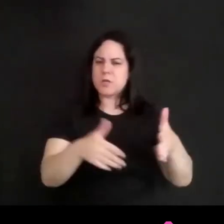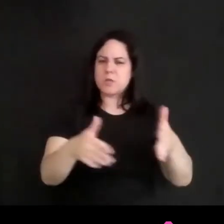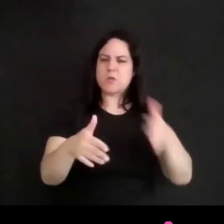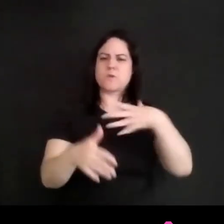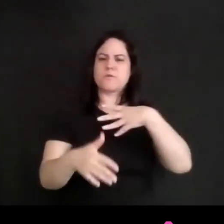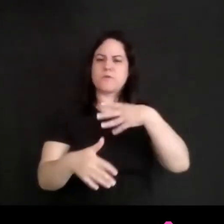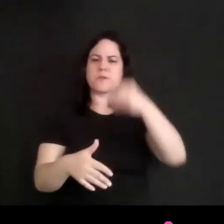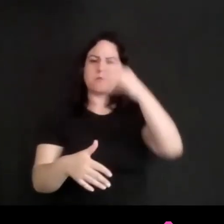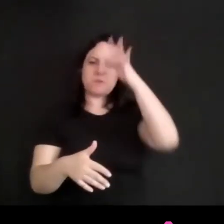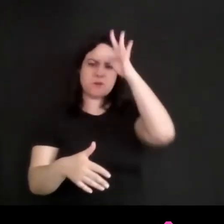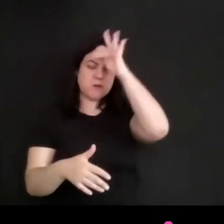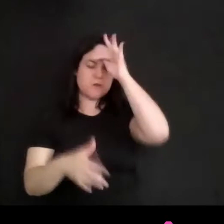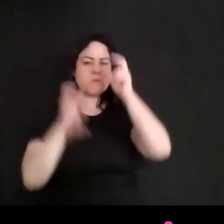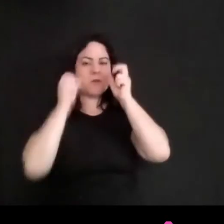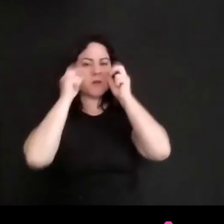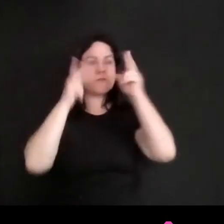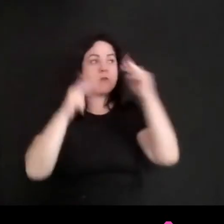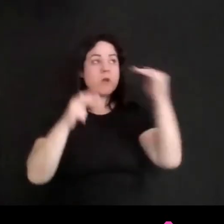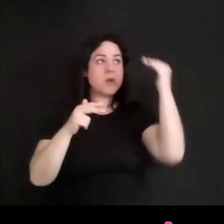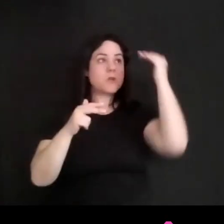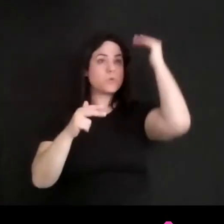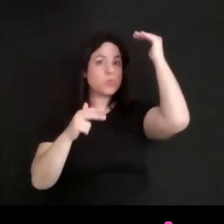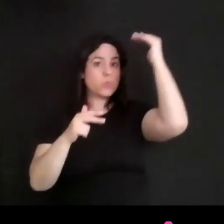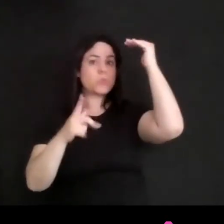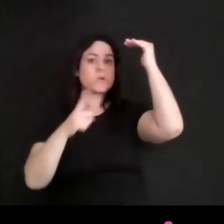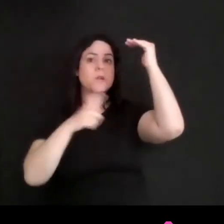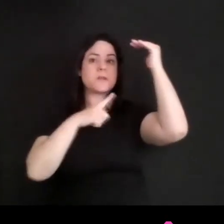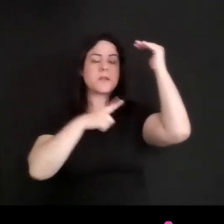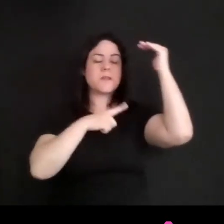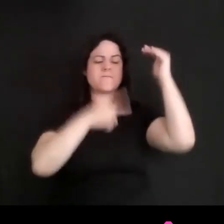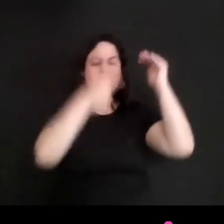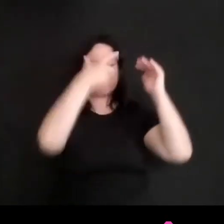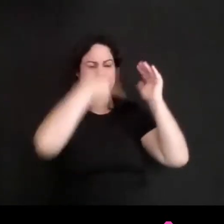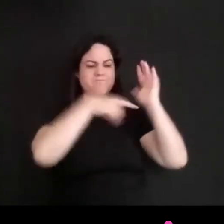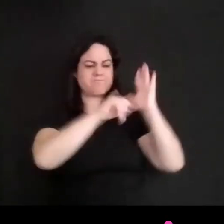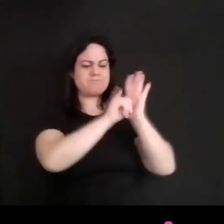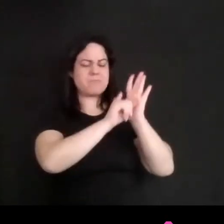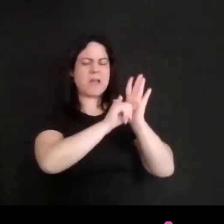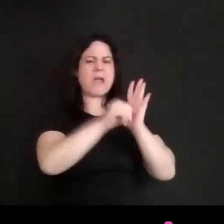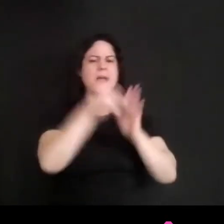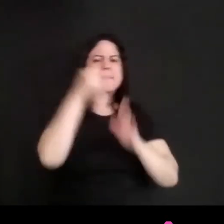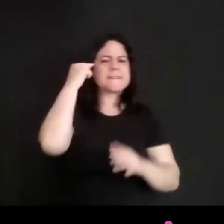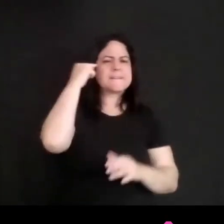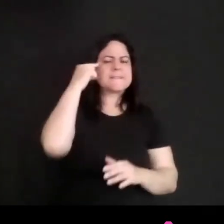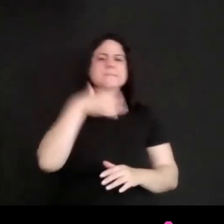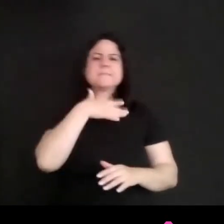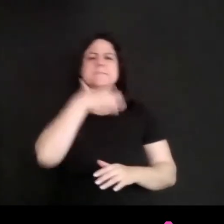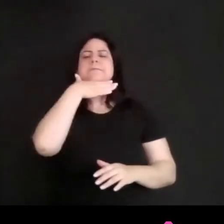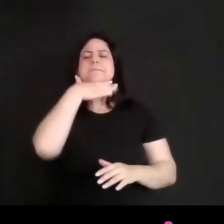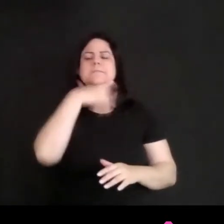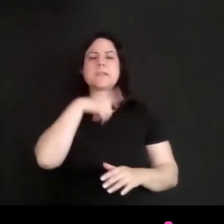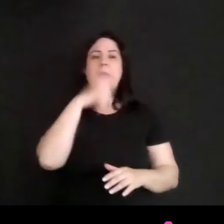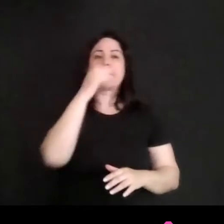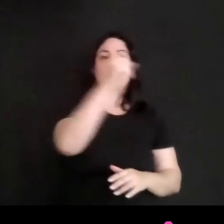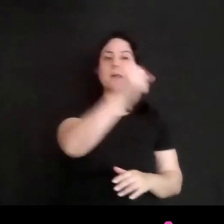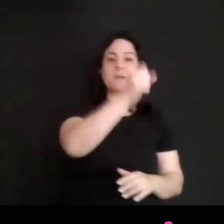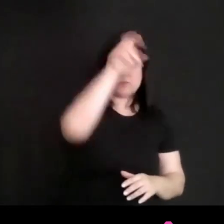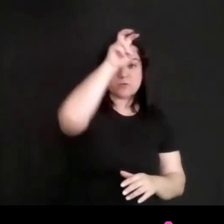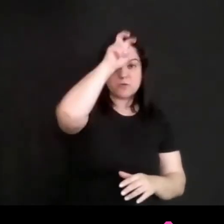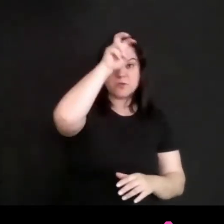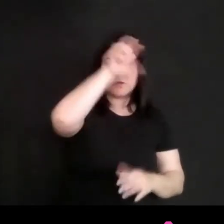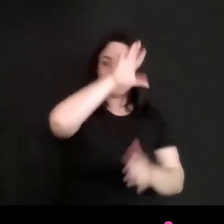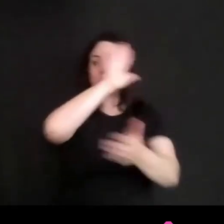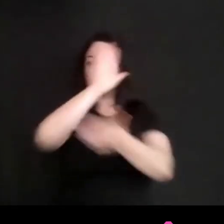tornou adulto, entrou em crise com a sua identidade, matou o egípcio, fugiu. Levaram anos para que